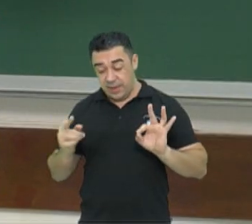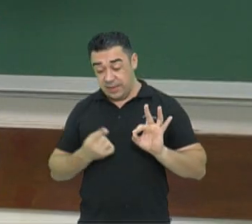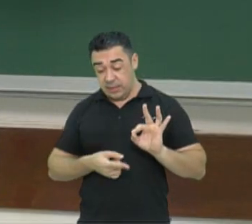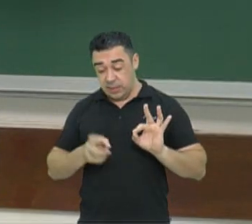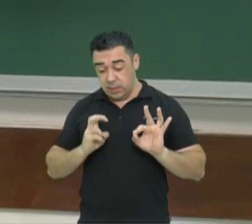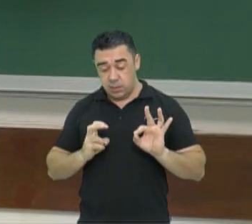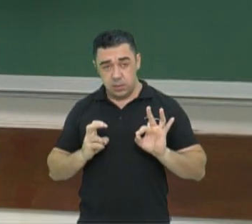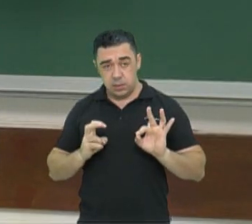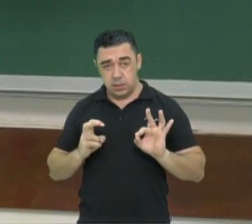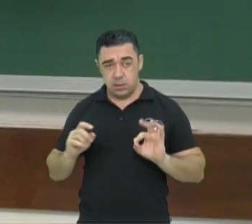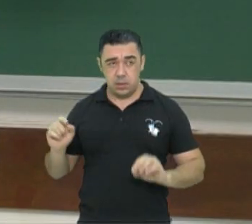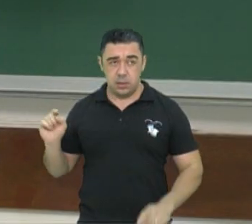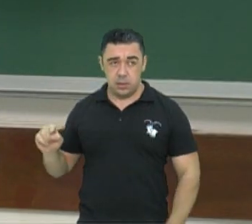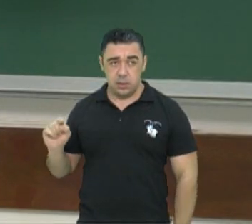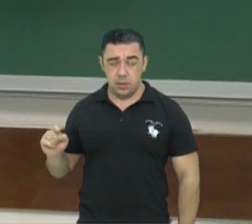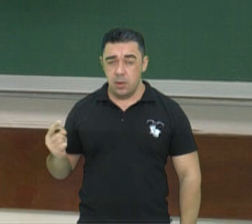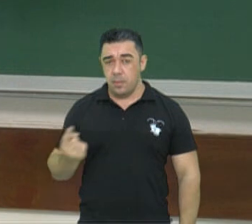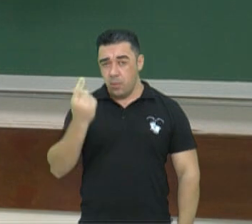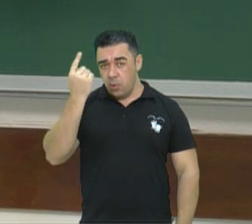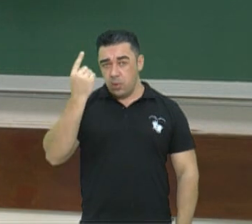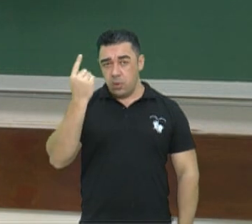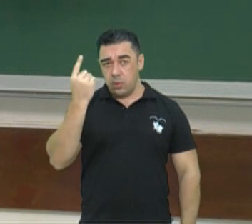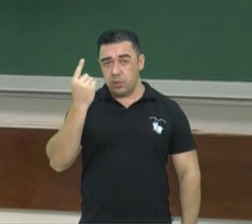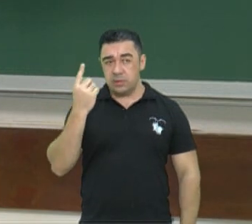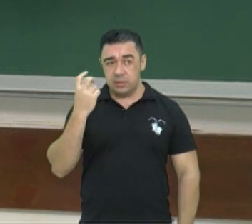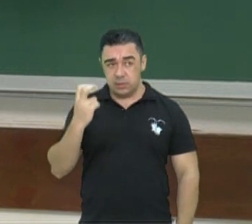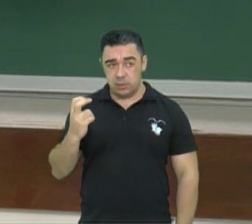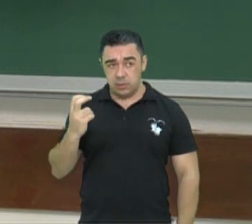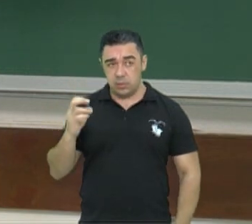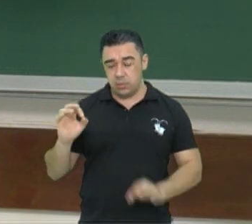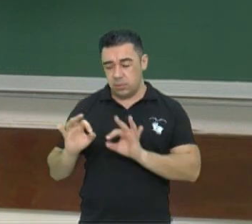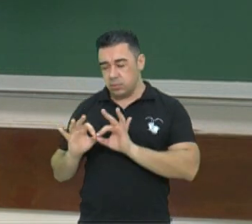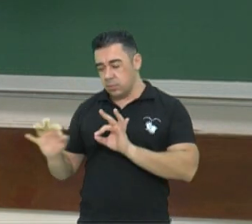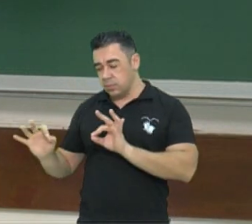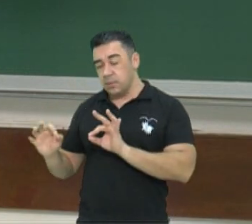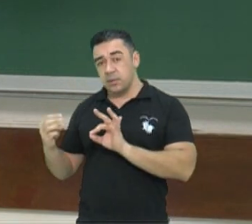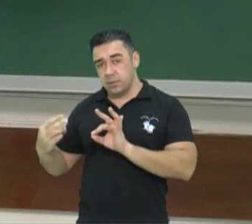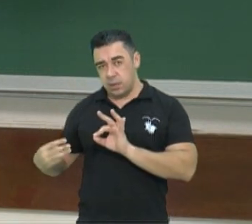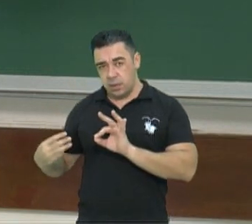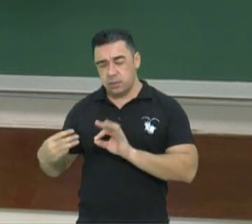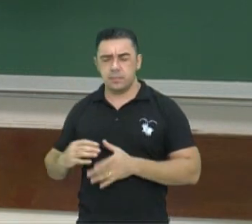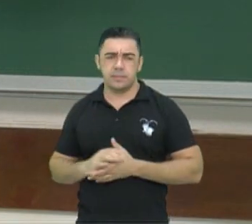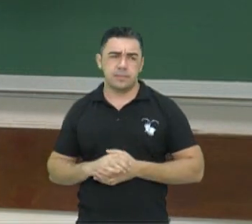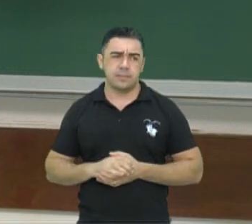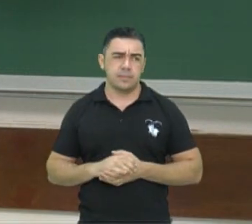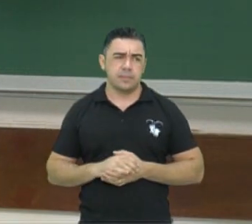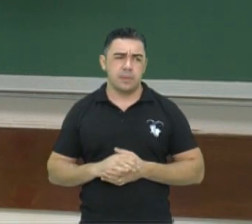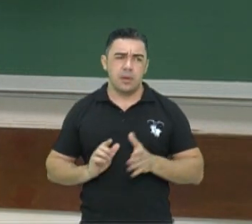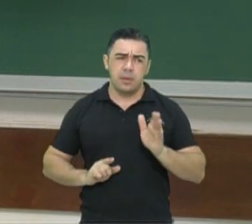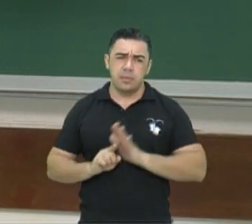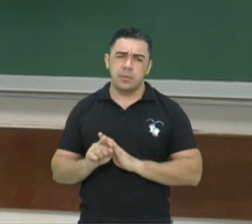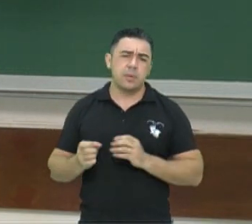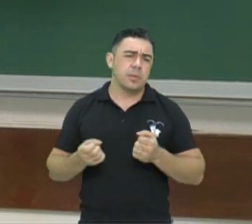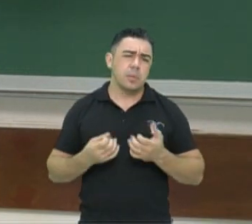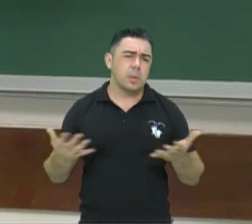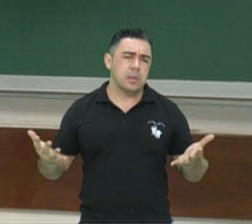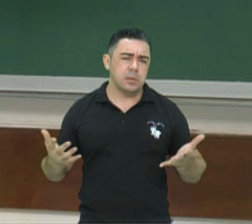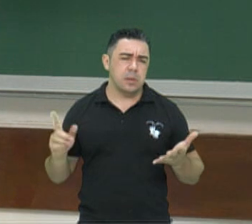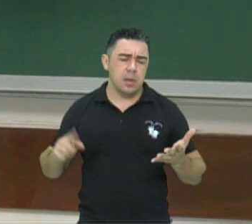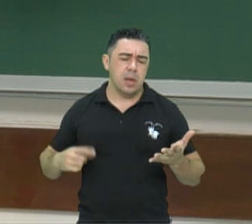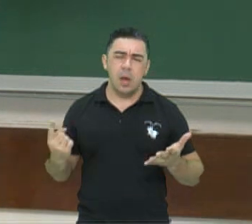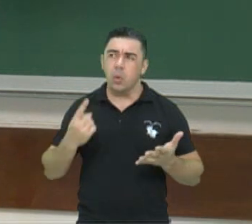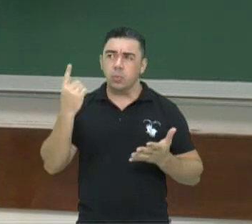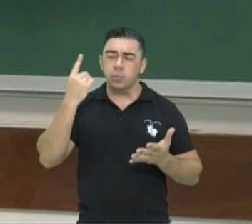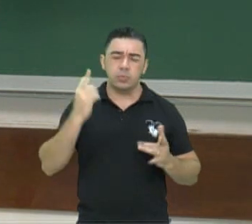15. Aí, o meu poste, ele tem uma altura de 5 e uma sombra de 3. Então, quanto é que vale a altura